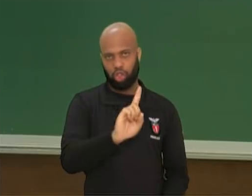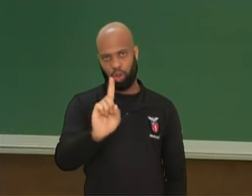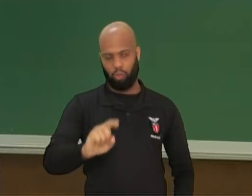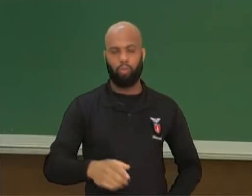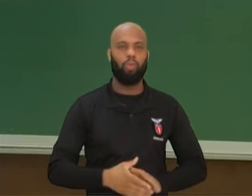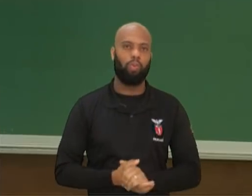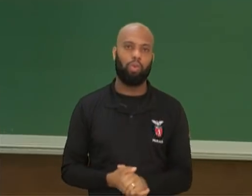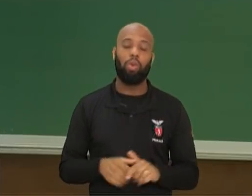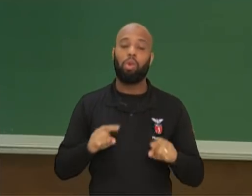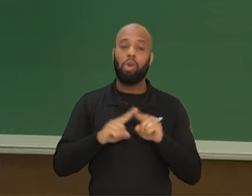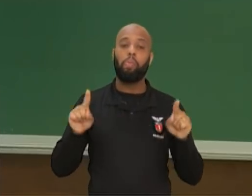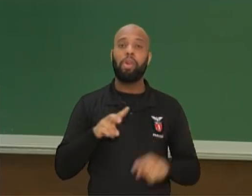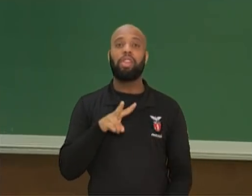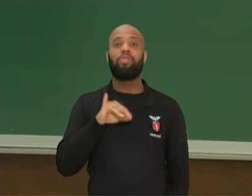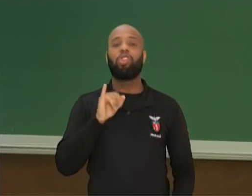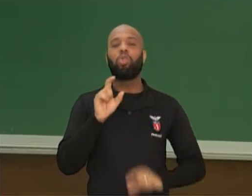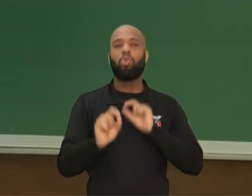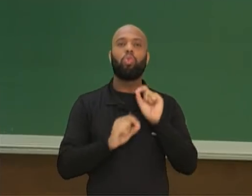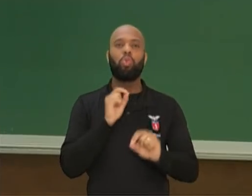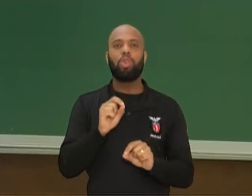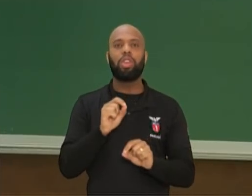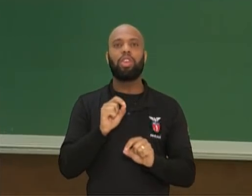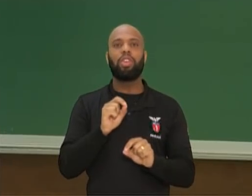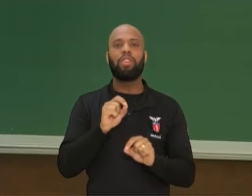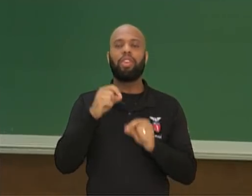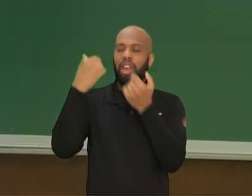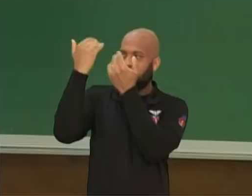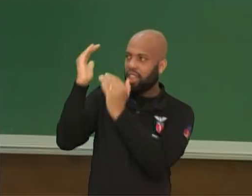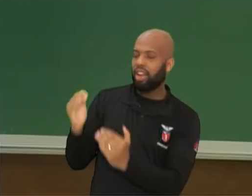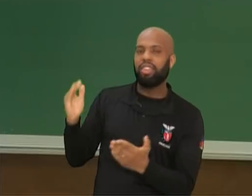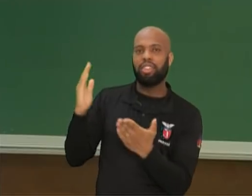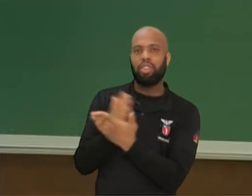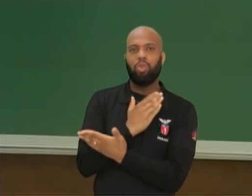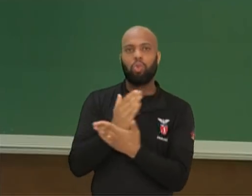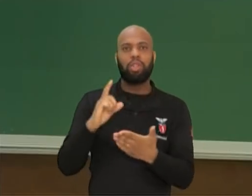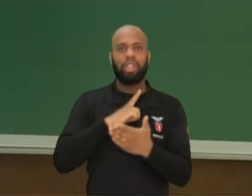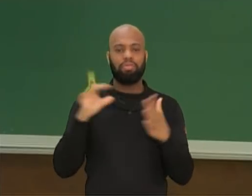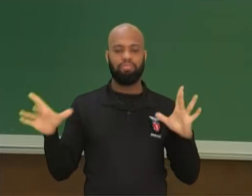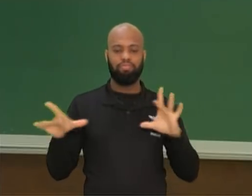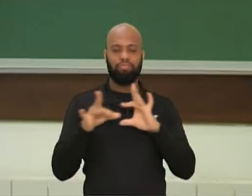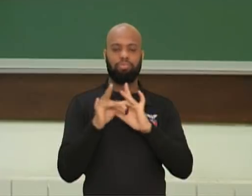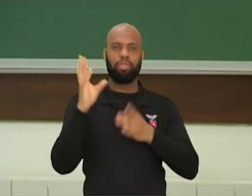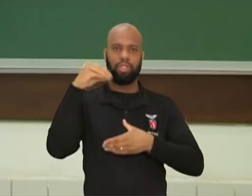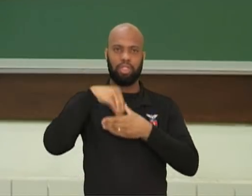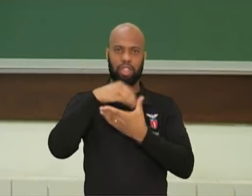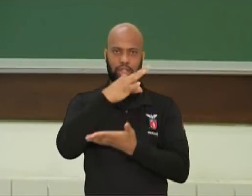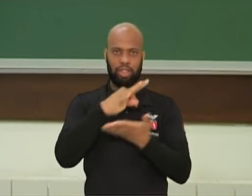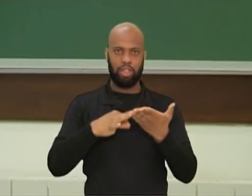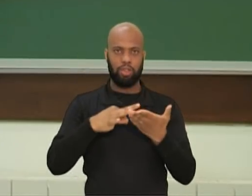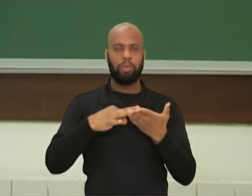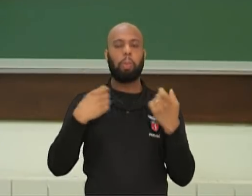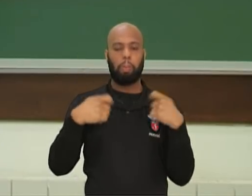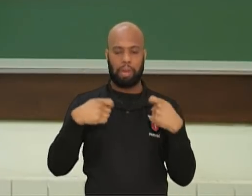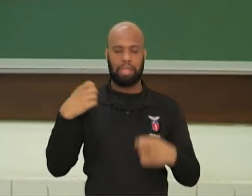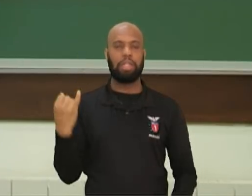não, ok? Mas nós vamos ainda analisar alguns conectivos, tudo bem?